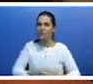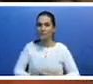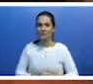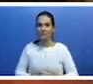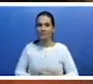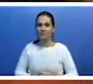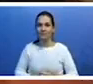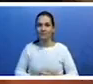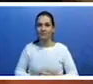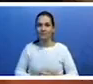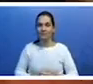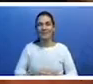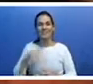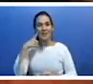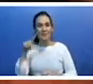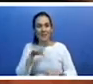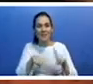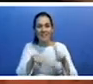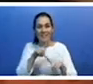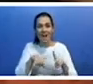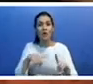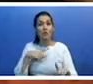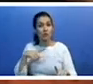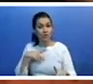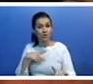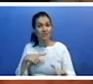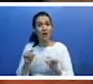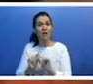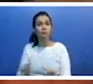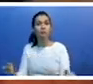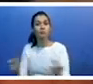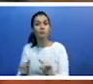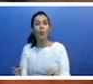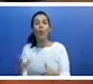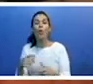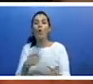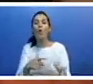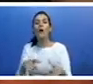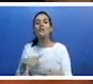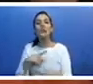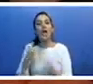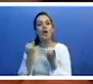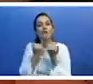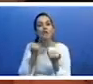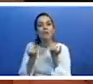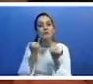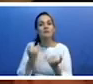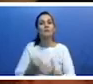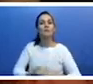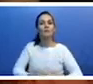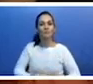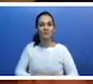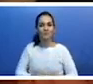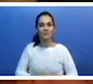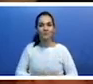Vocês viram que no nosso material vinha lá embaixo do texto da onde foi retirada a informação.